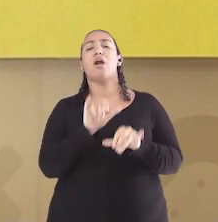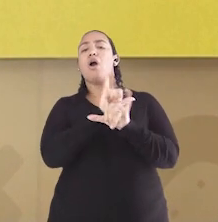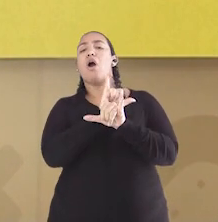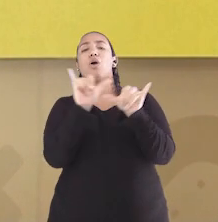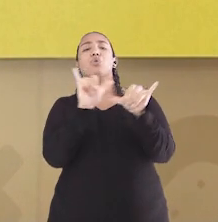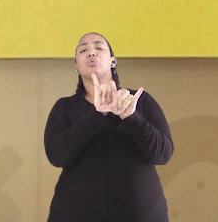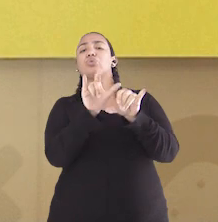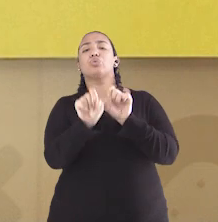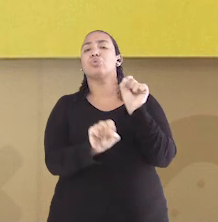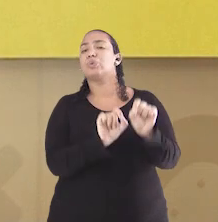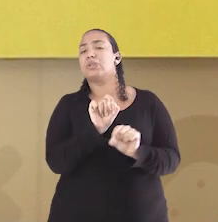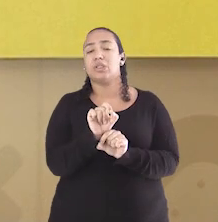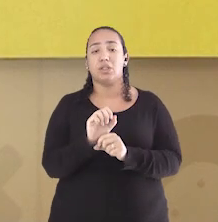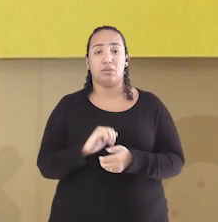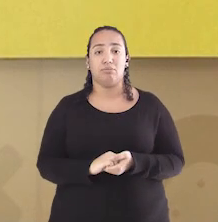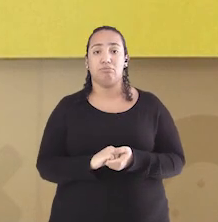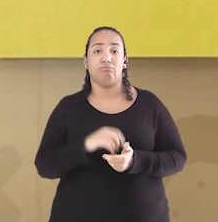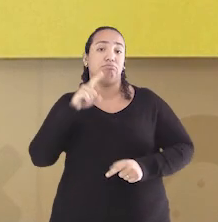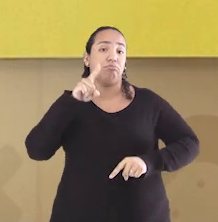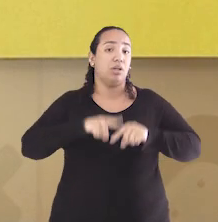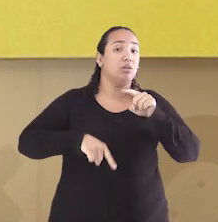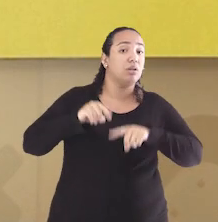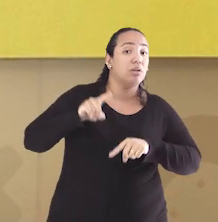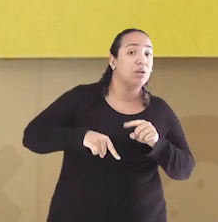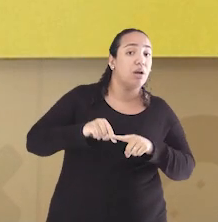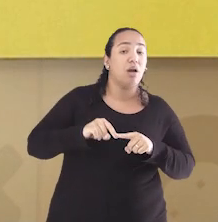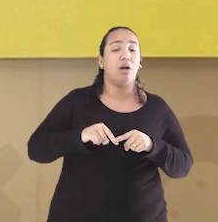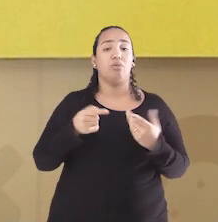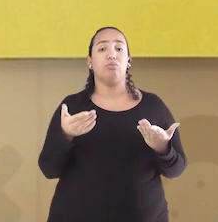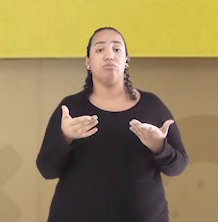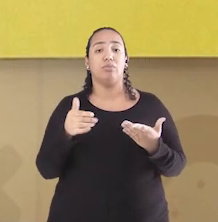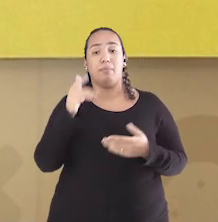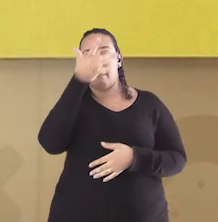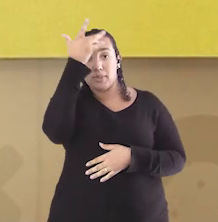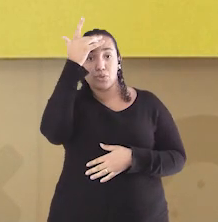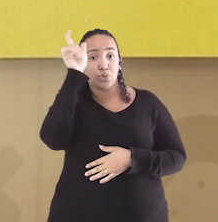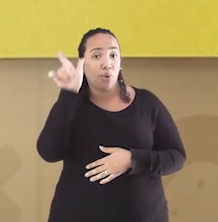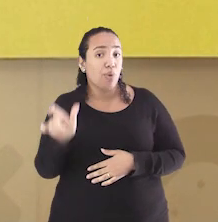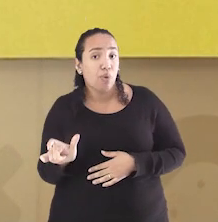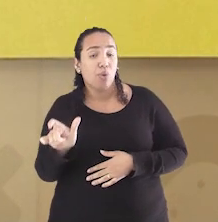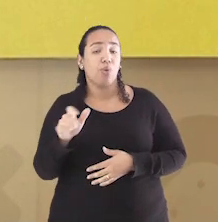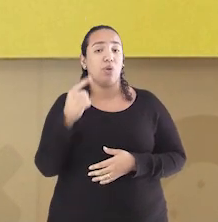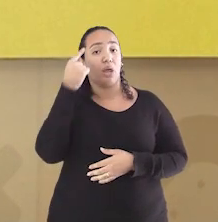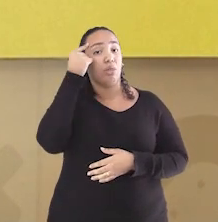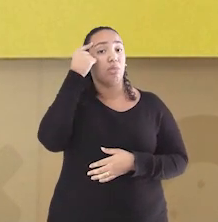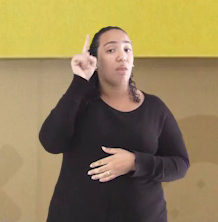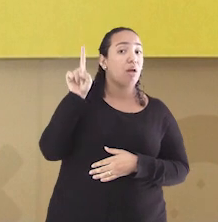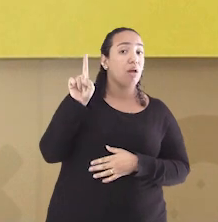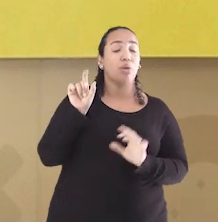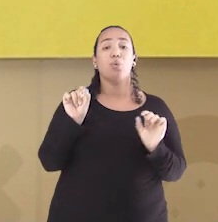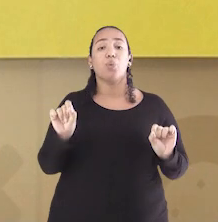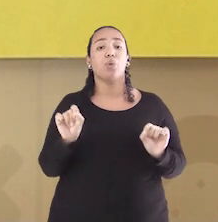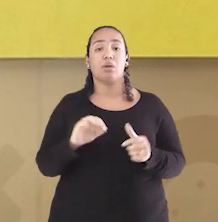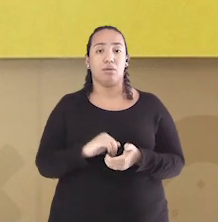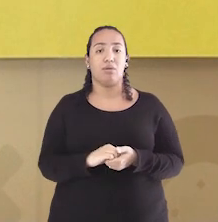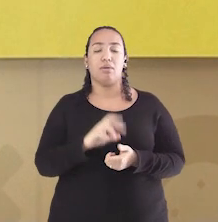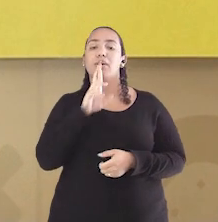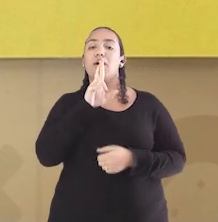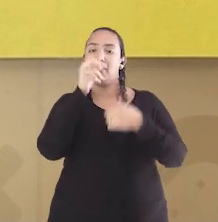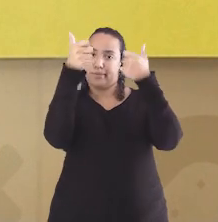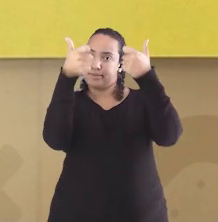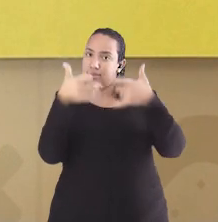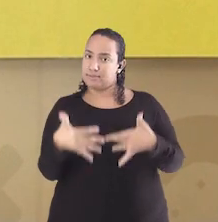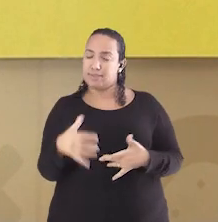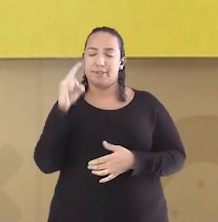sendo anunciado nesse cartaz aqui? É um produto? É um serviço? É uma pessoa? Ou é uma ideia? Expliquem